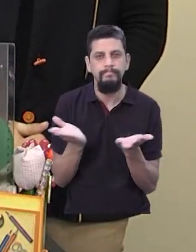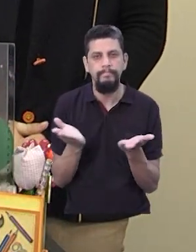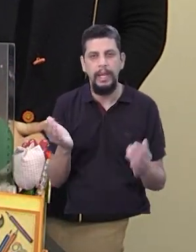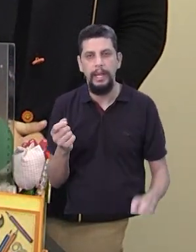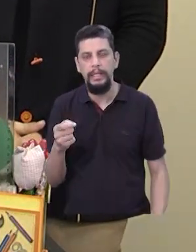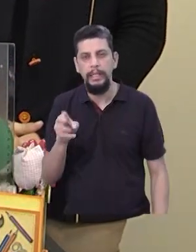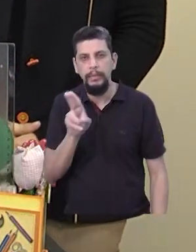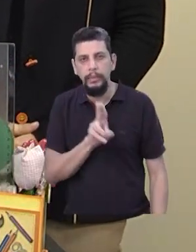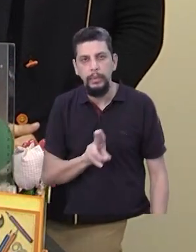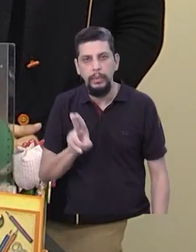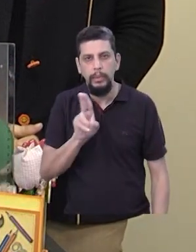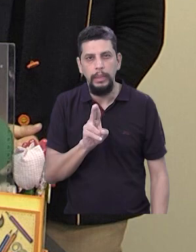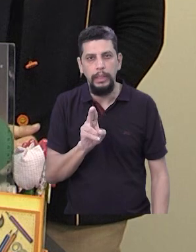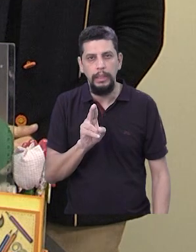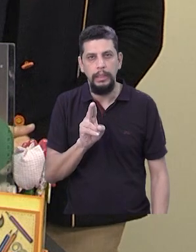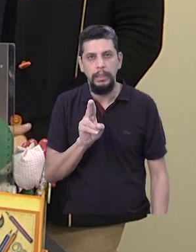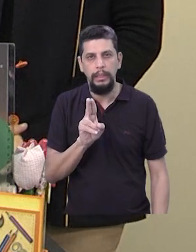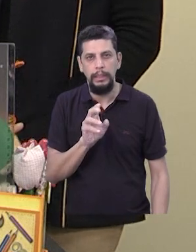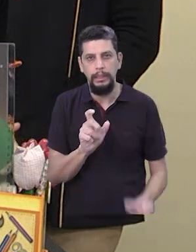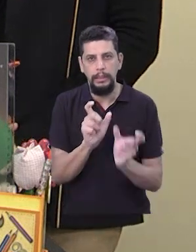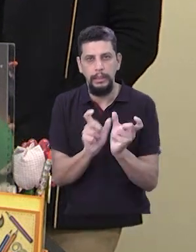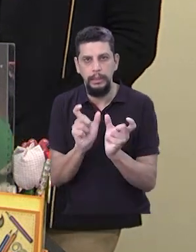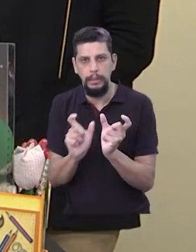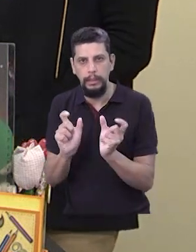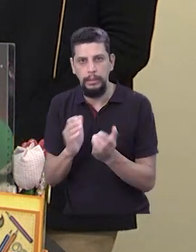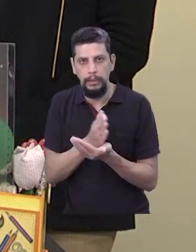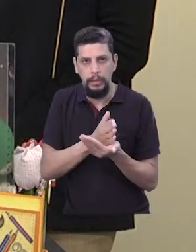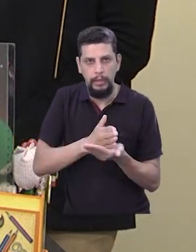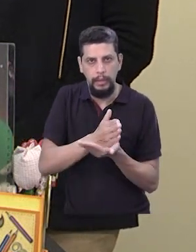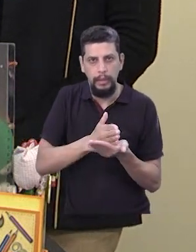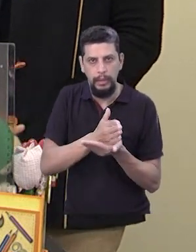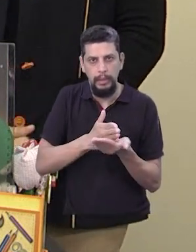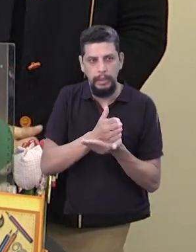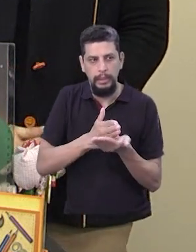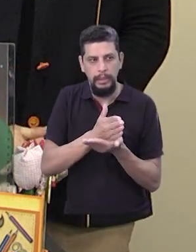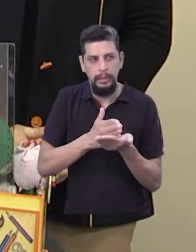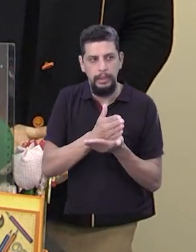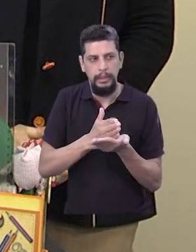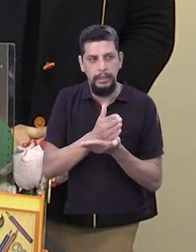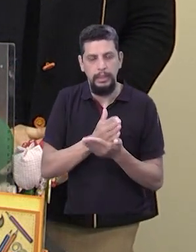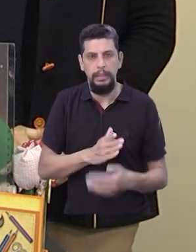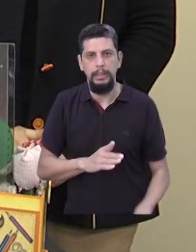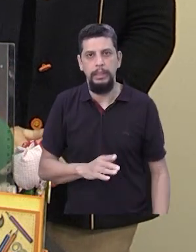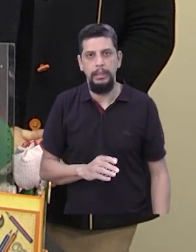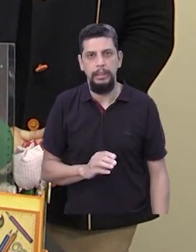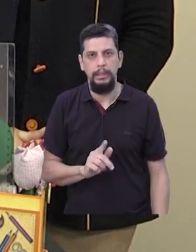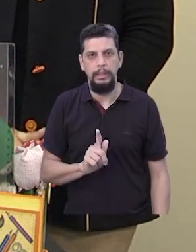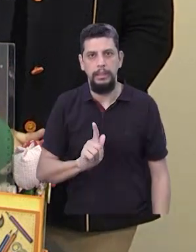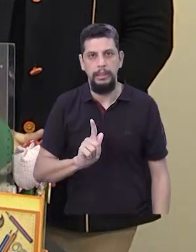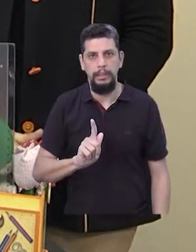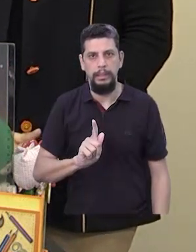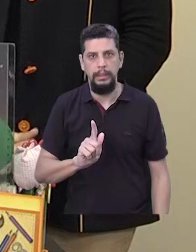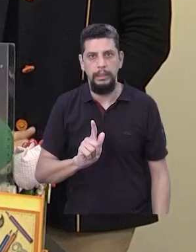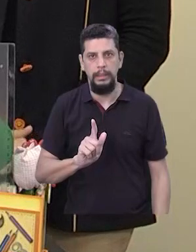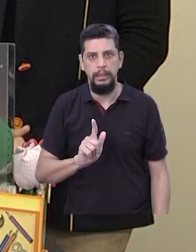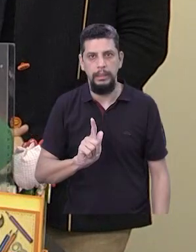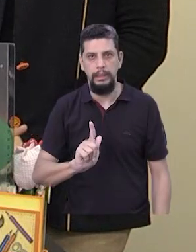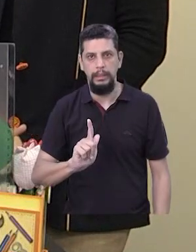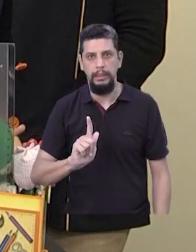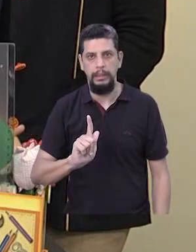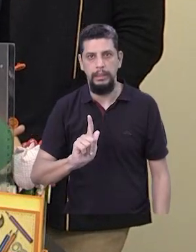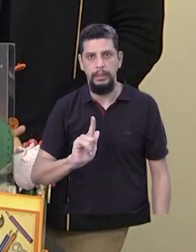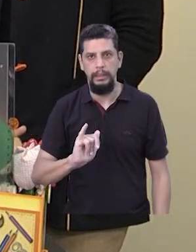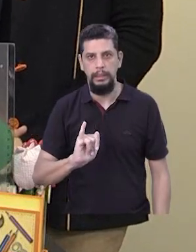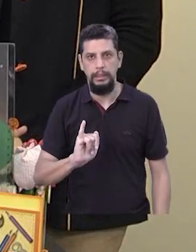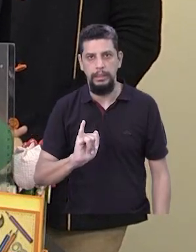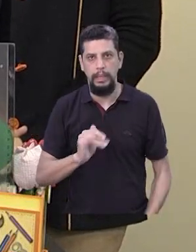palavra agora, é, a gente vai usar a sílaba do meio, né, isso, Rafaela? Então vamos ver lá qual que é. Gi. Uhum. Então, mágico,